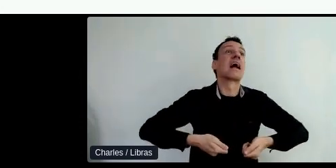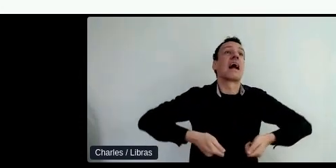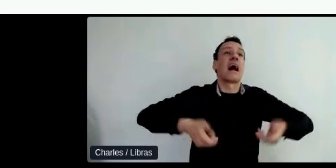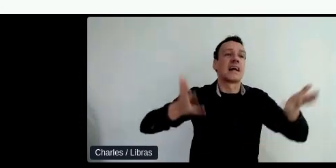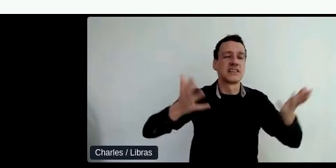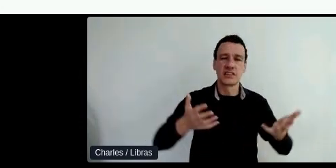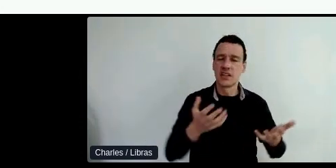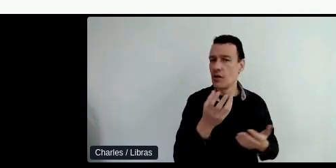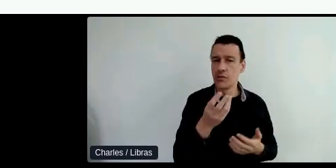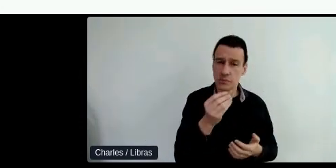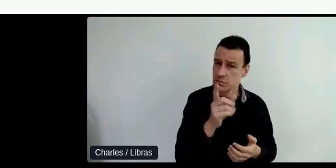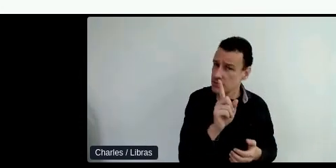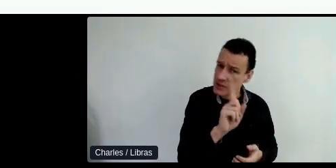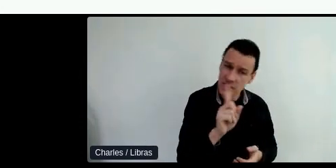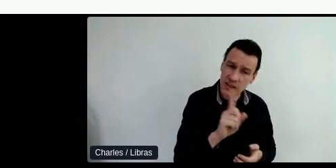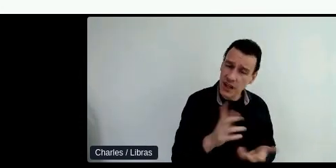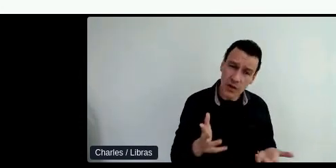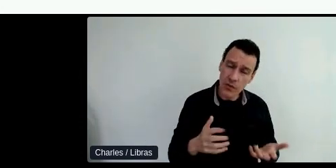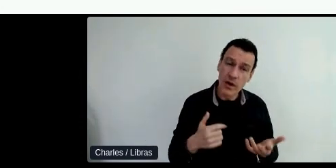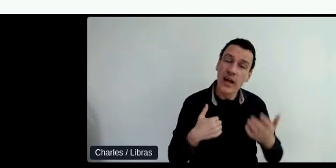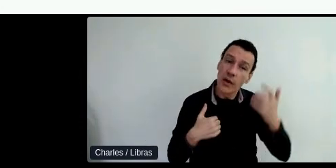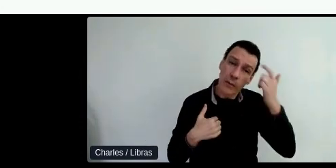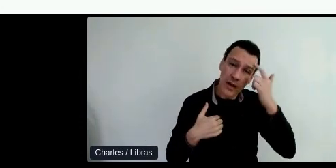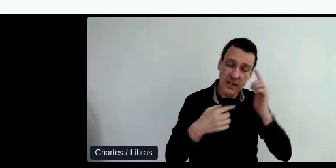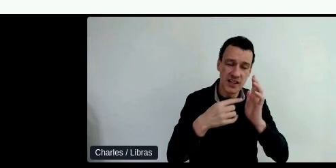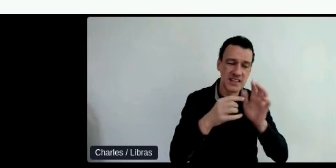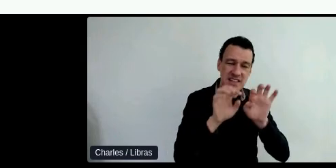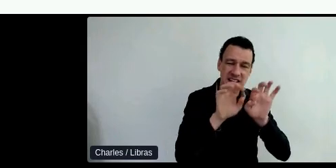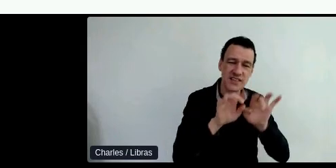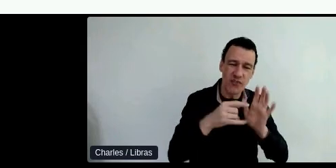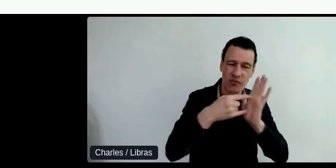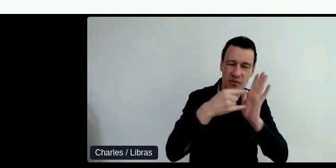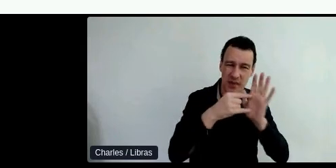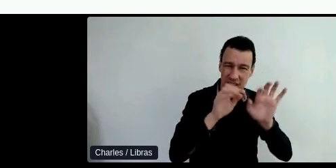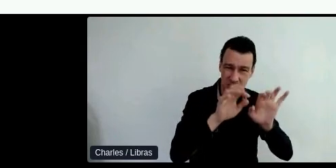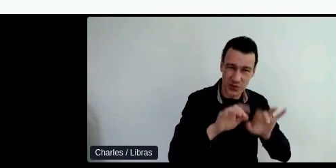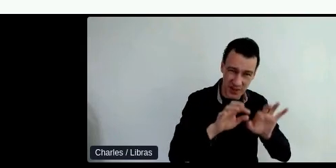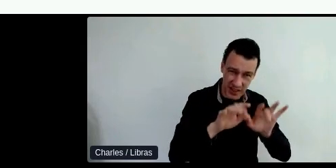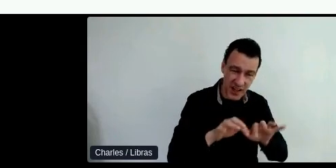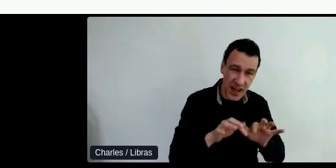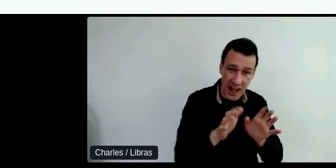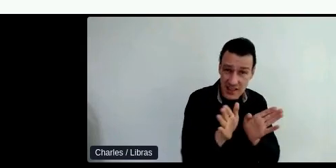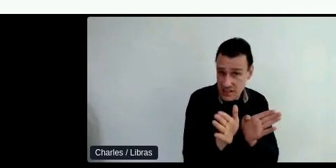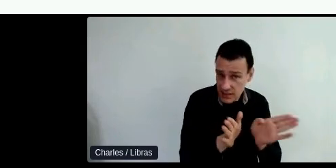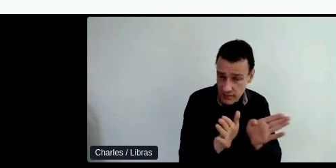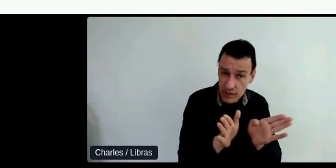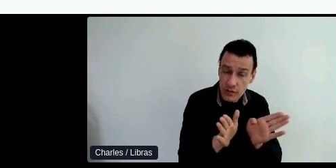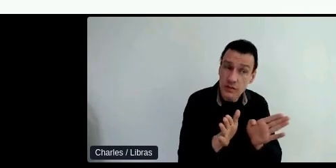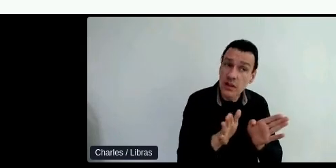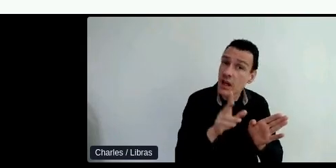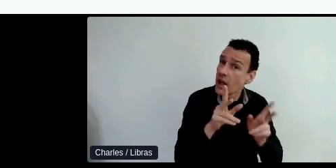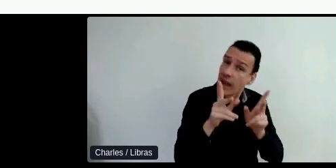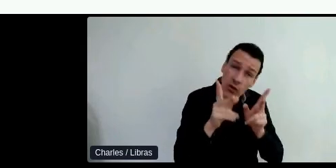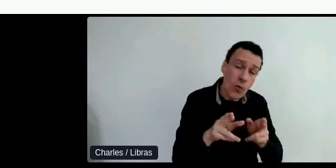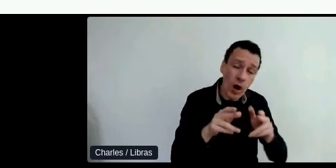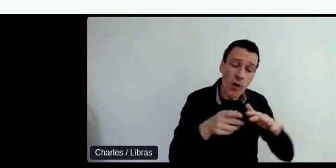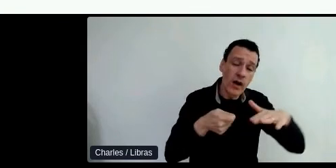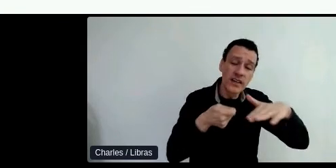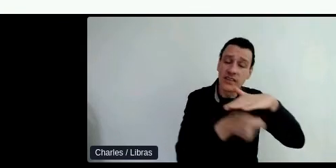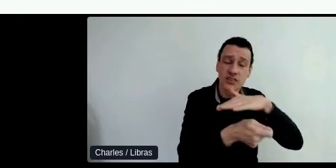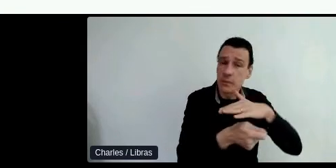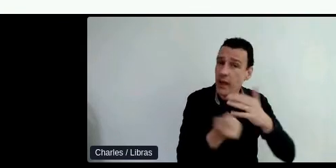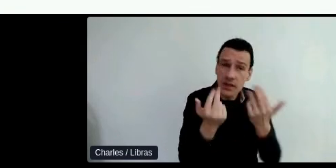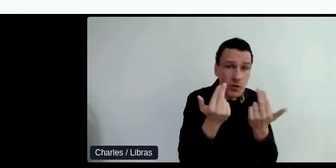desenvolvimento acessível, e sim eu vou ter um investimento. Porque imagine uma empresa que